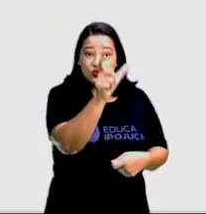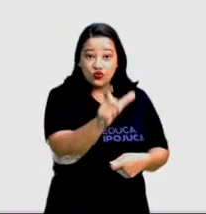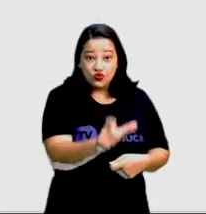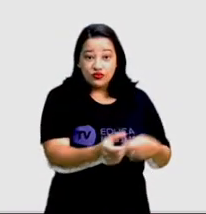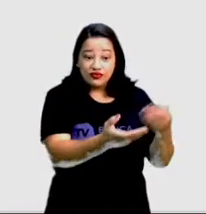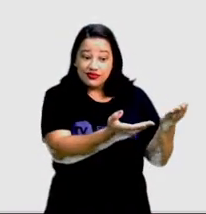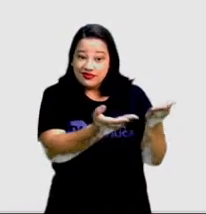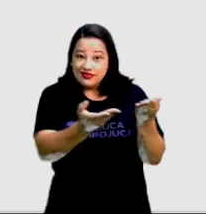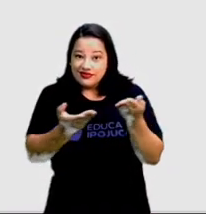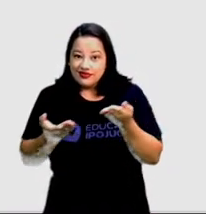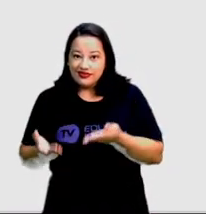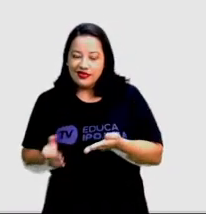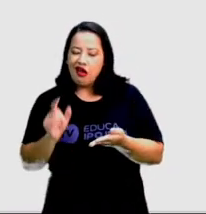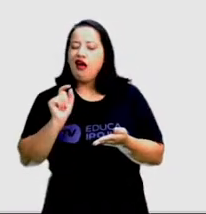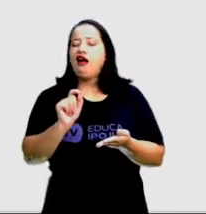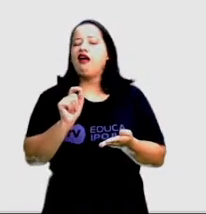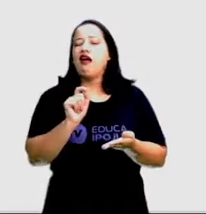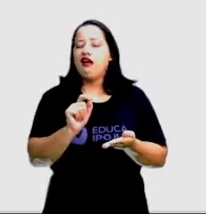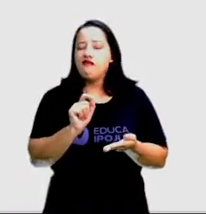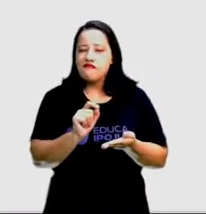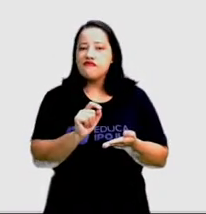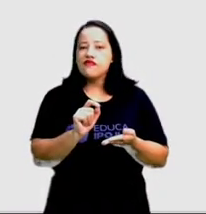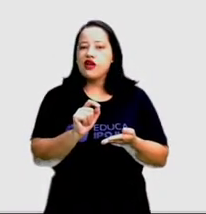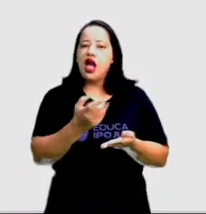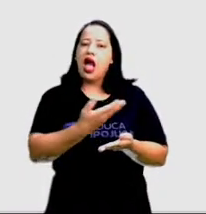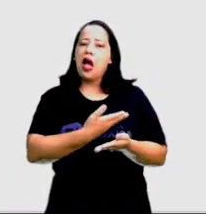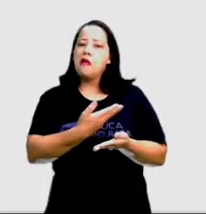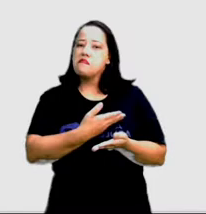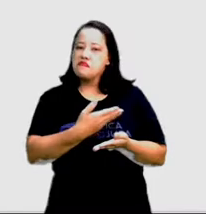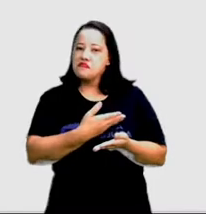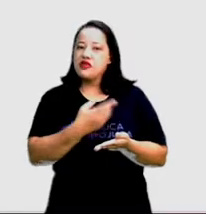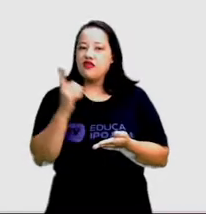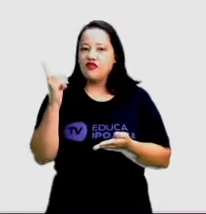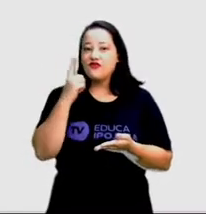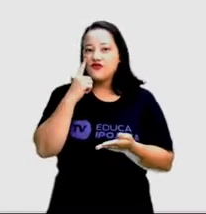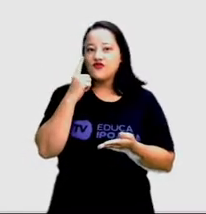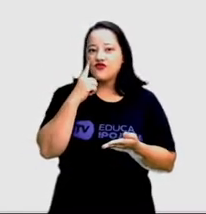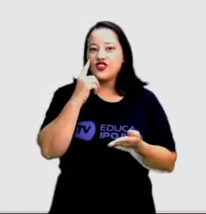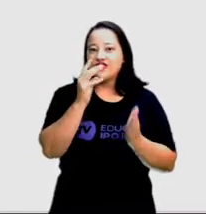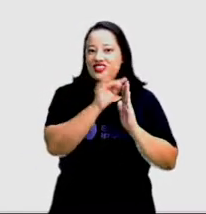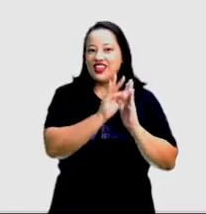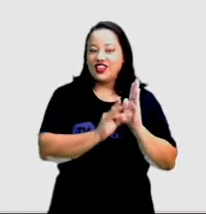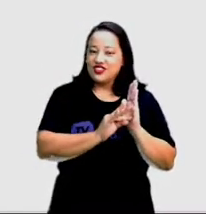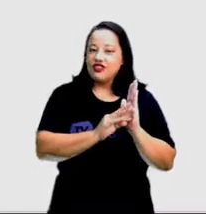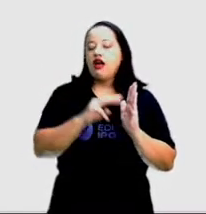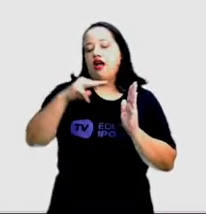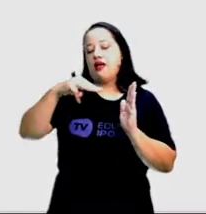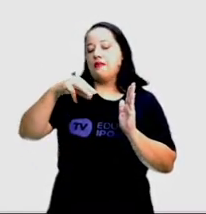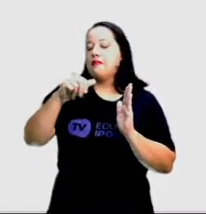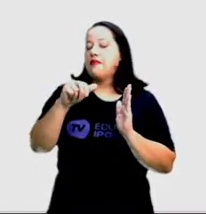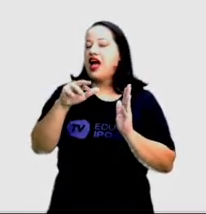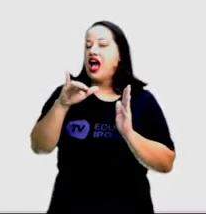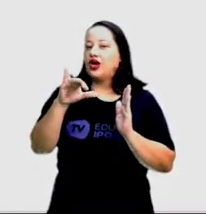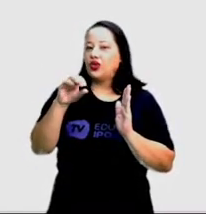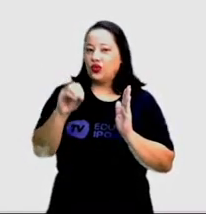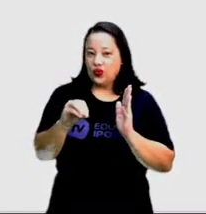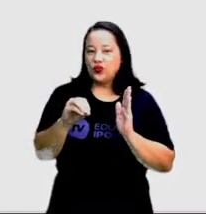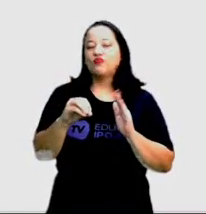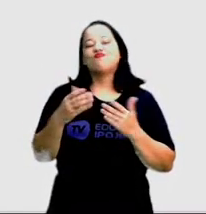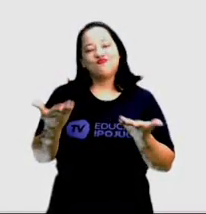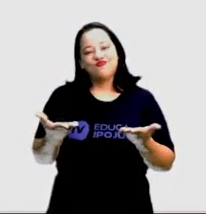da nossa aula, quem é o amigo convidado? Vocês lembram? Mário. Muito